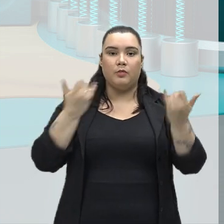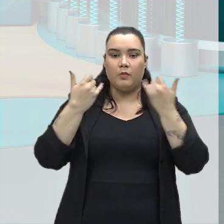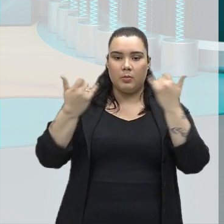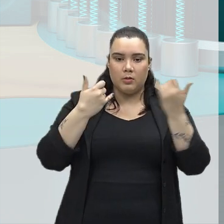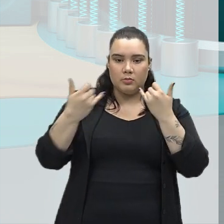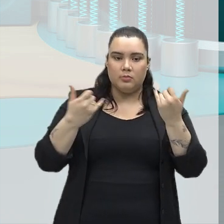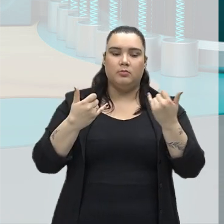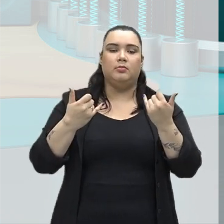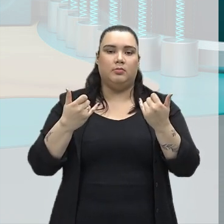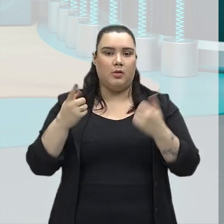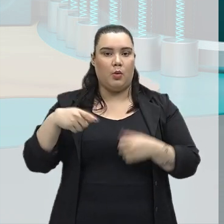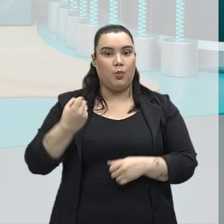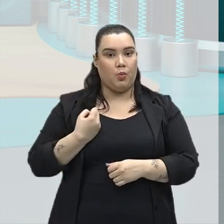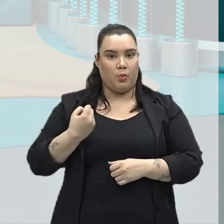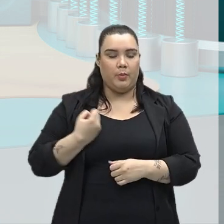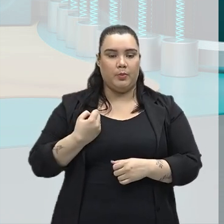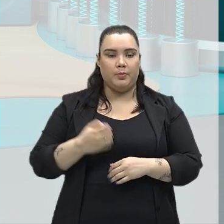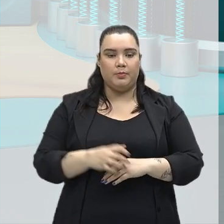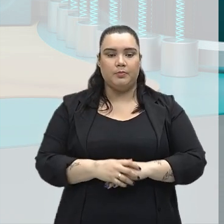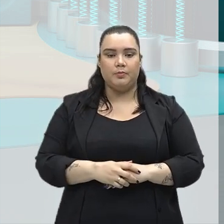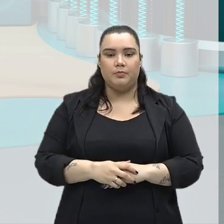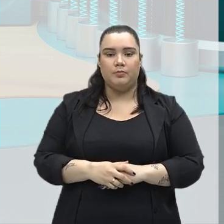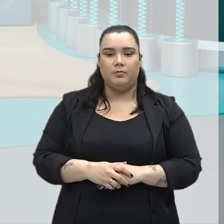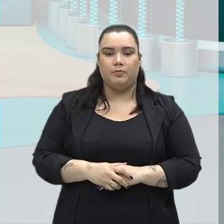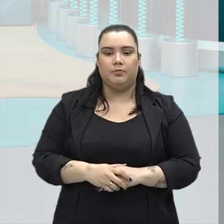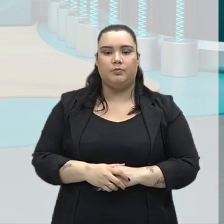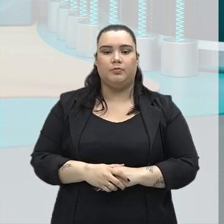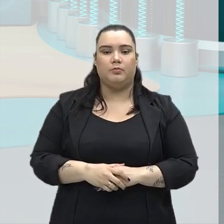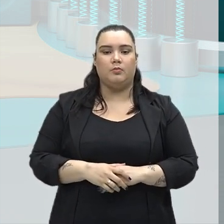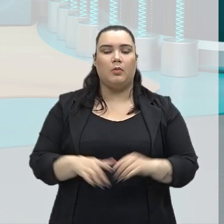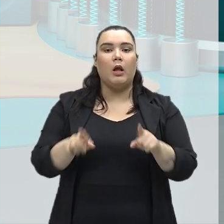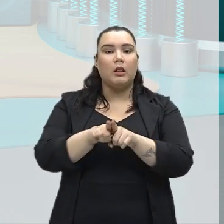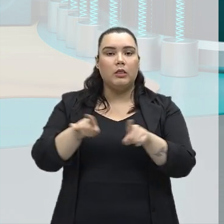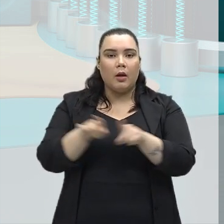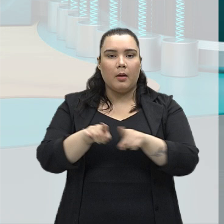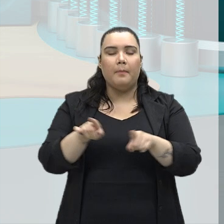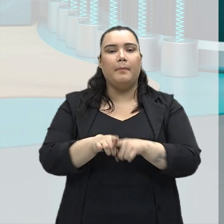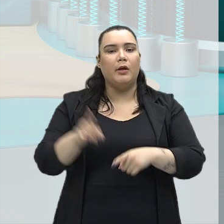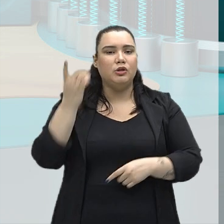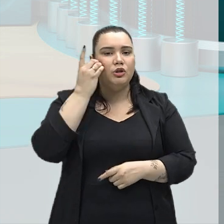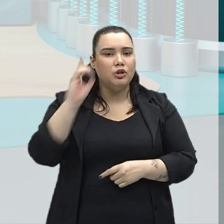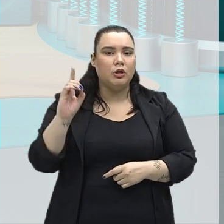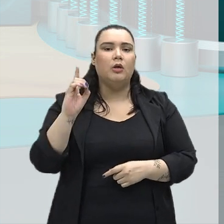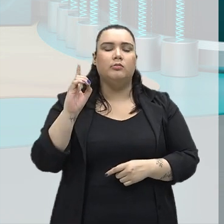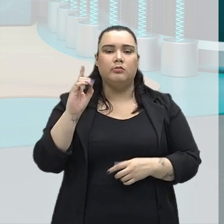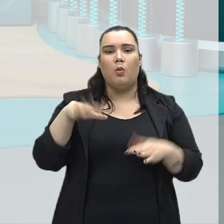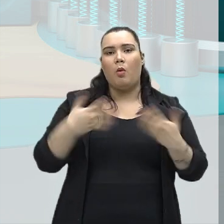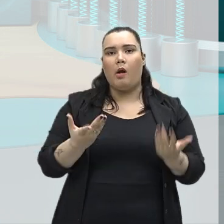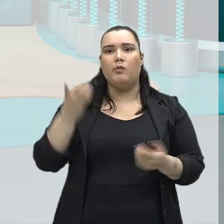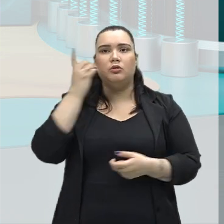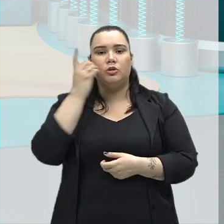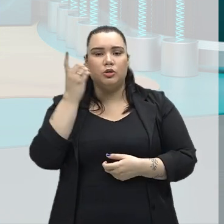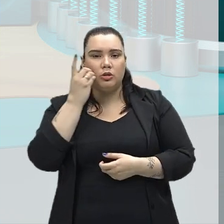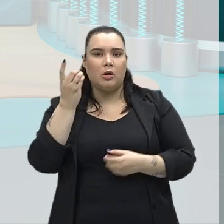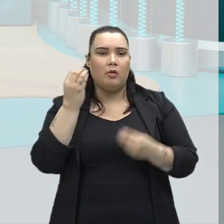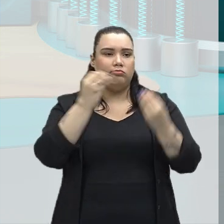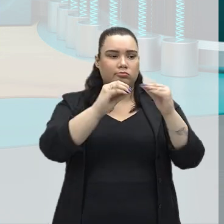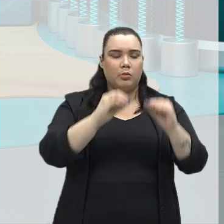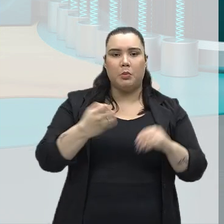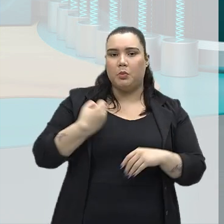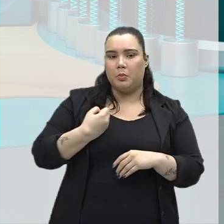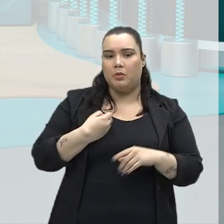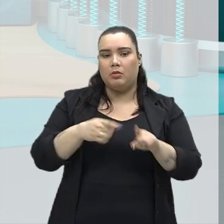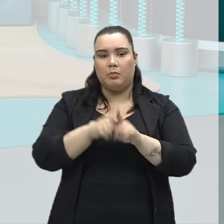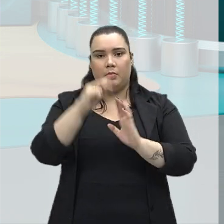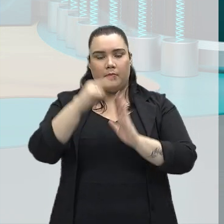em busca de numerais. Também podemos buscar ali no texto datas, tá bom? O que mais? Ó,